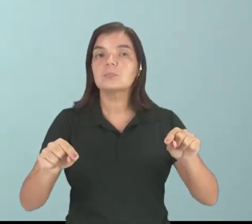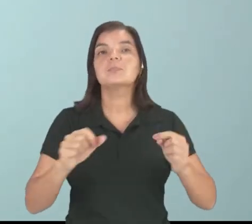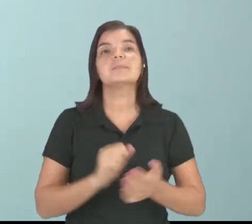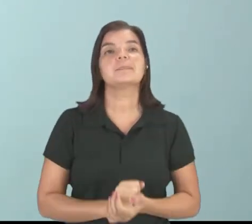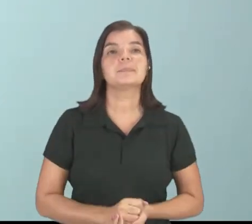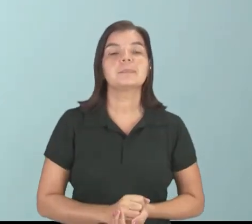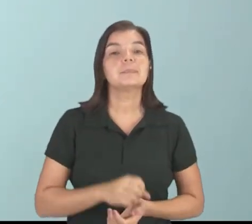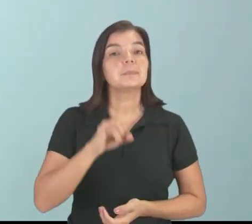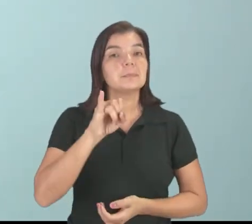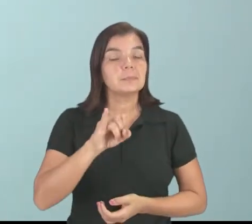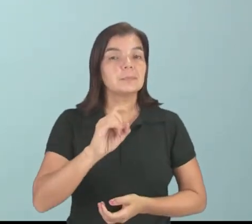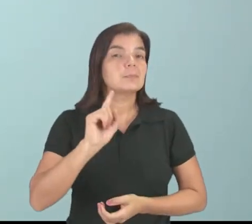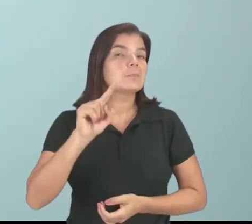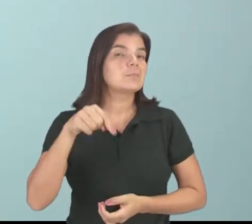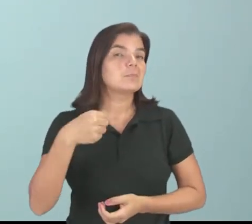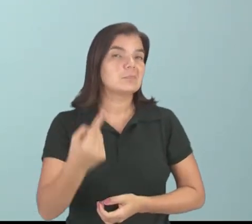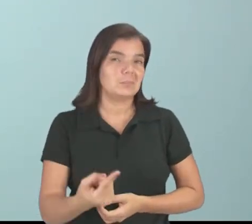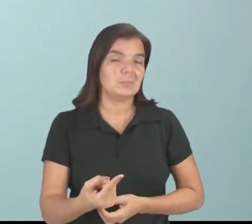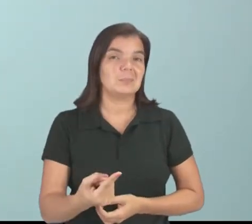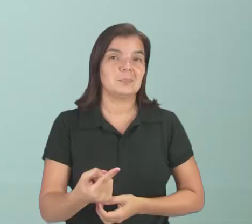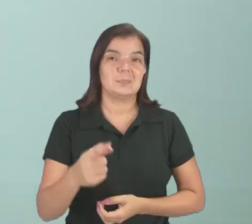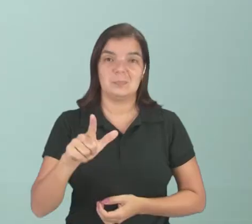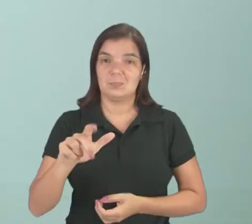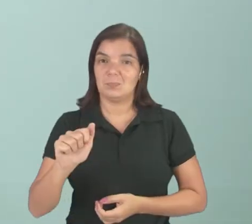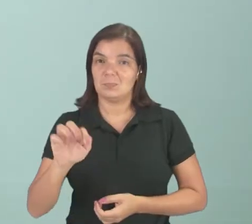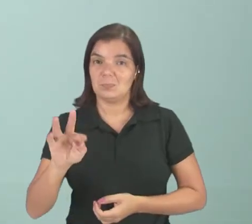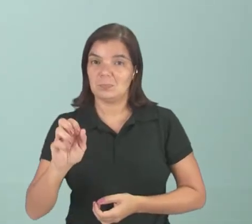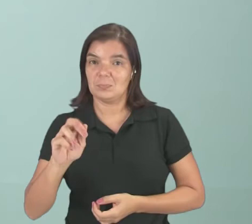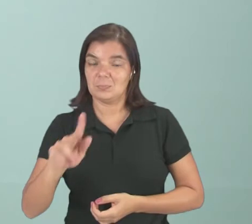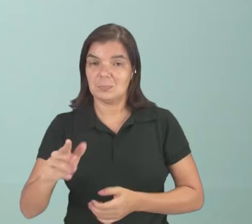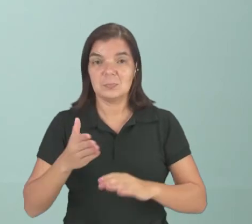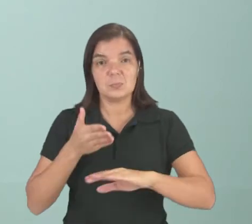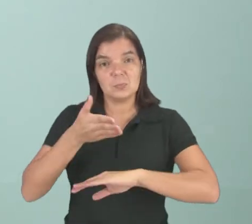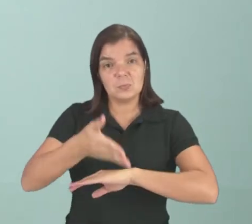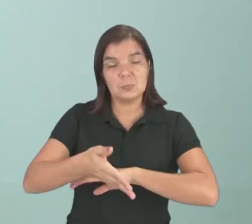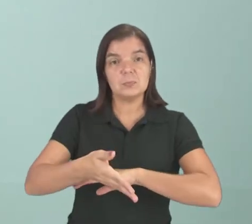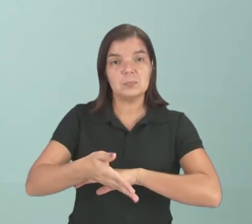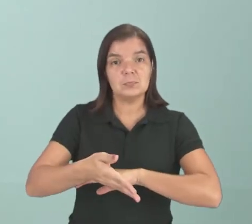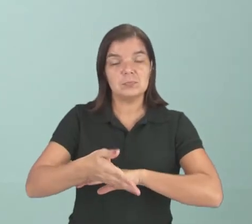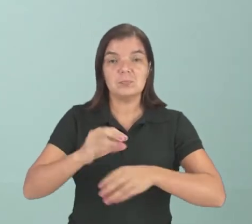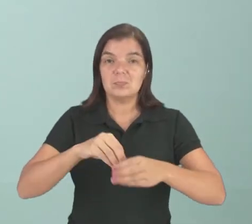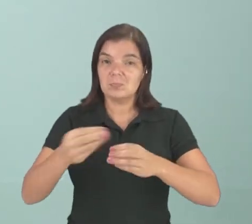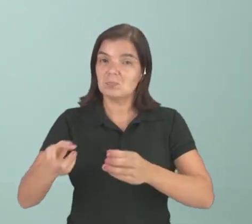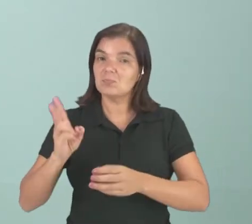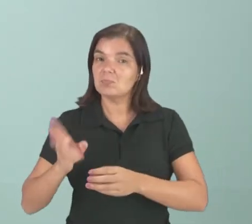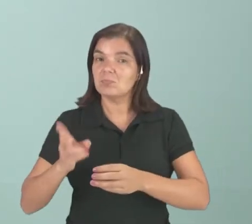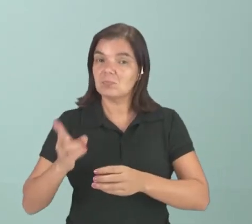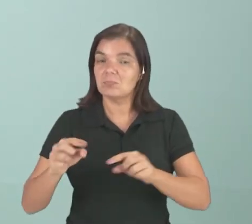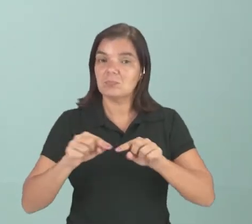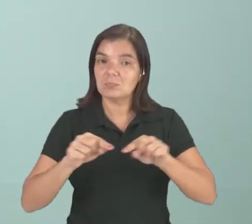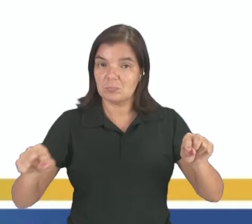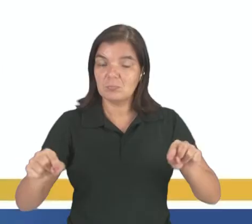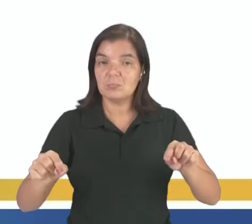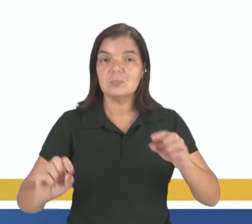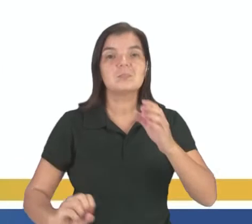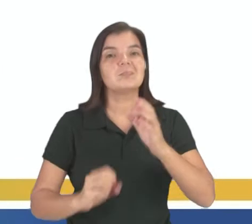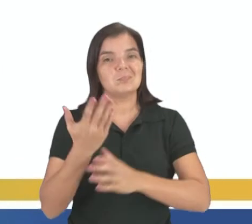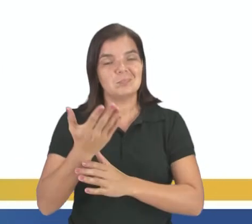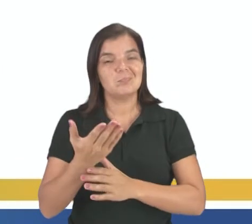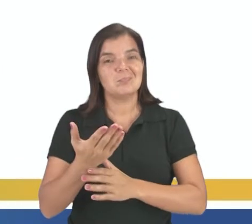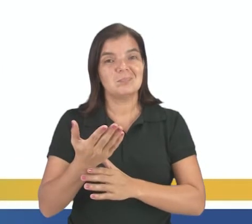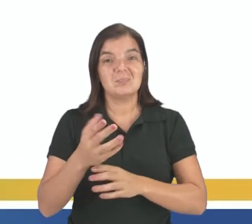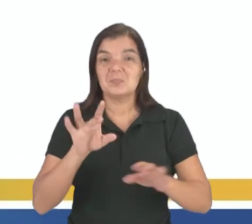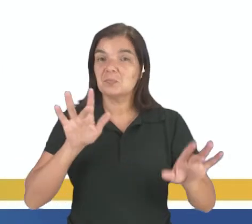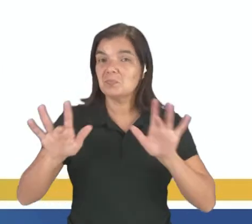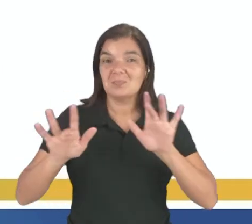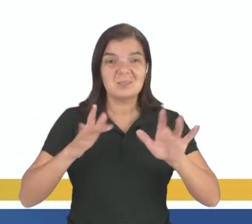tá e sim Após a execução do lado da do lateral a bola entrar em jogo e sair pela mesma linha de onde o tiro foi executado